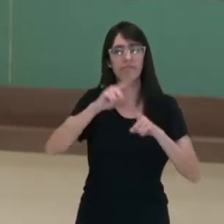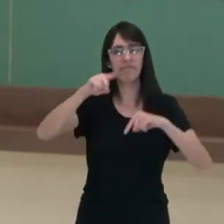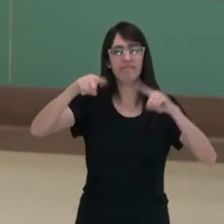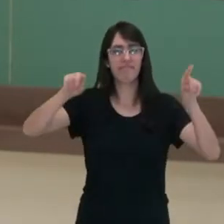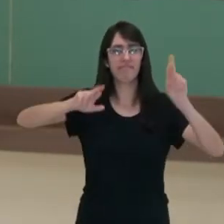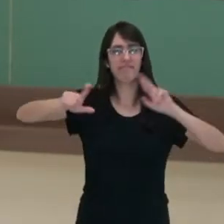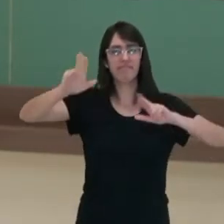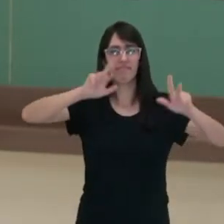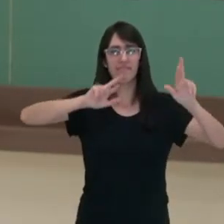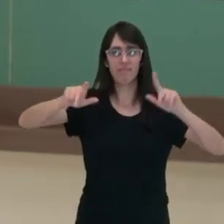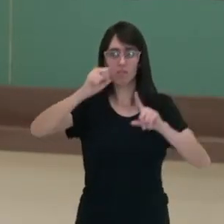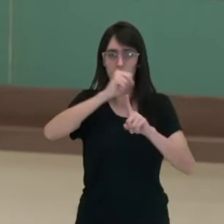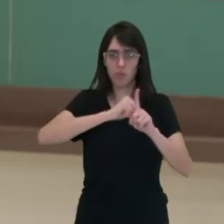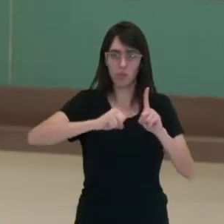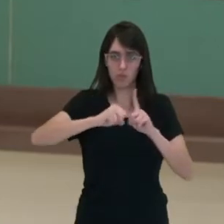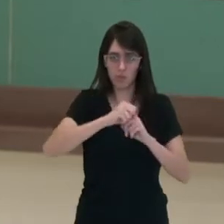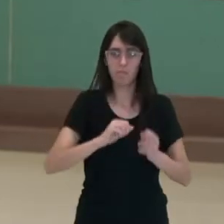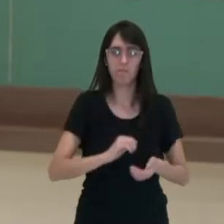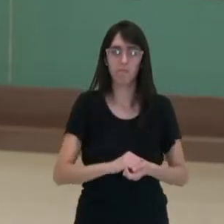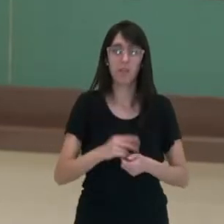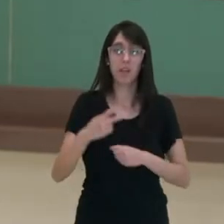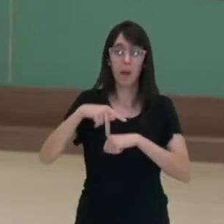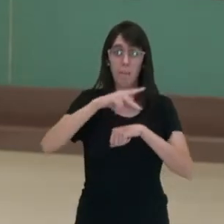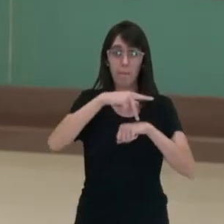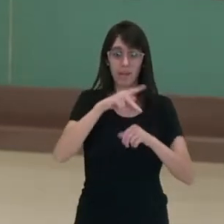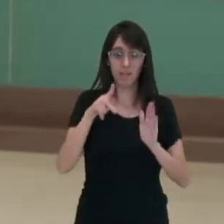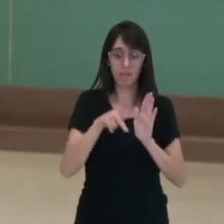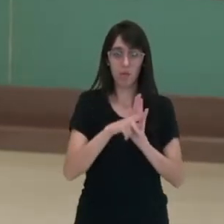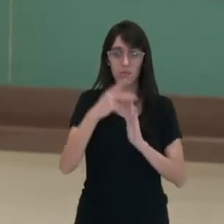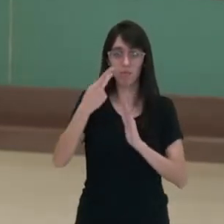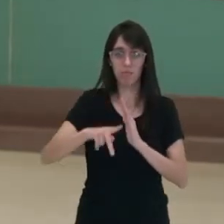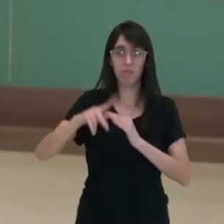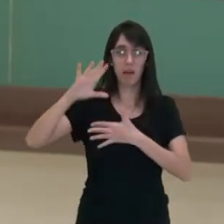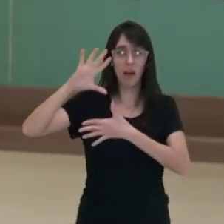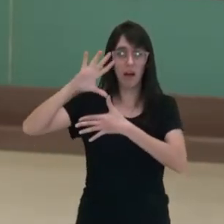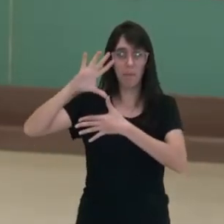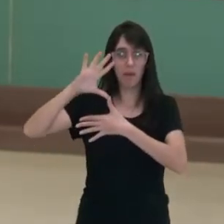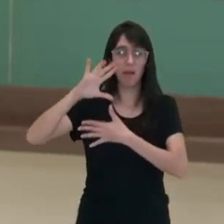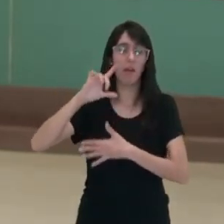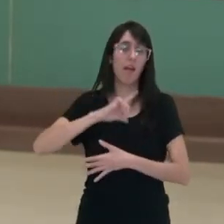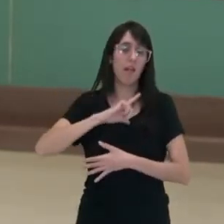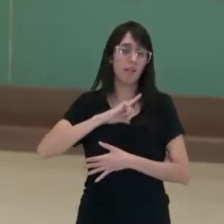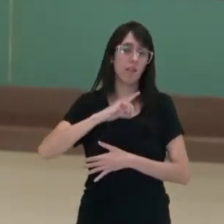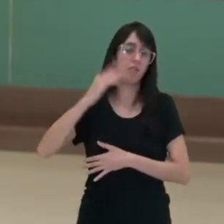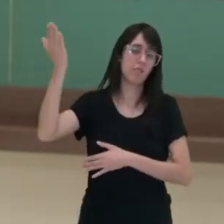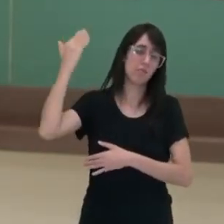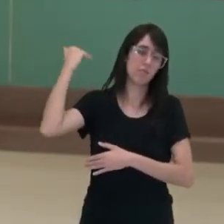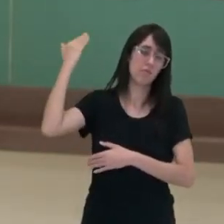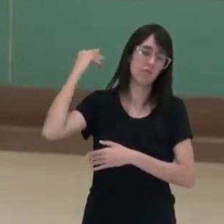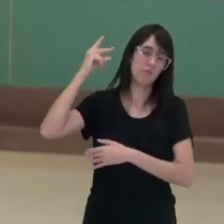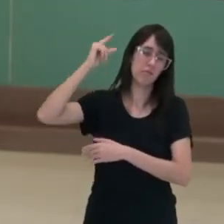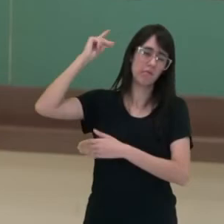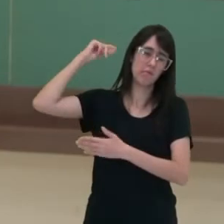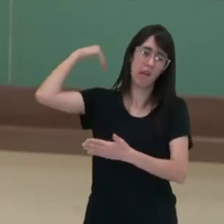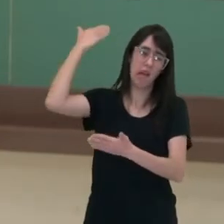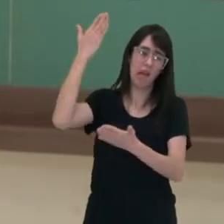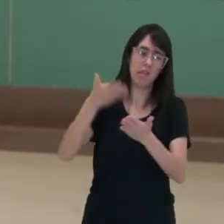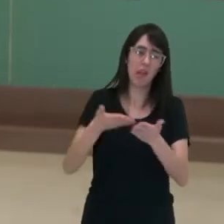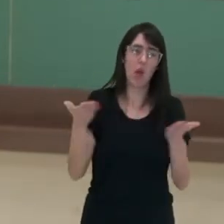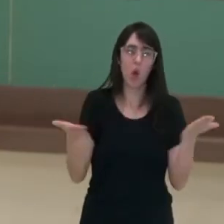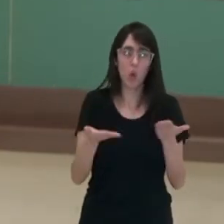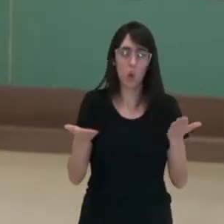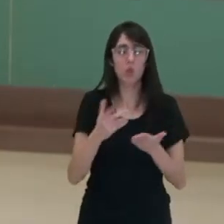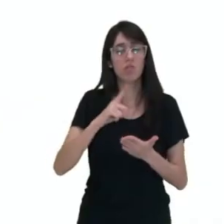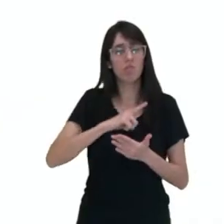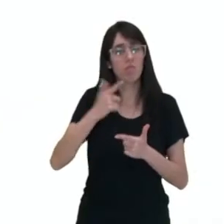desigualdades. E os países da América Latina moldaram, dos tempos coloniais até hoje, expressões desses fenômenos